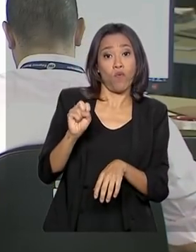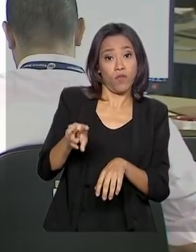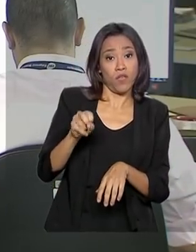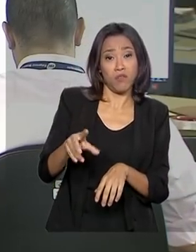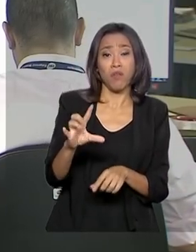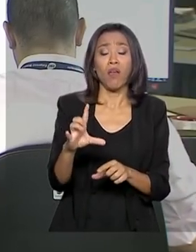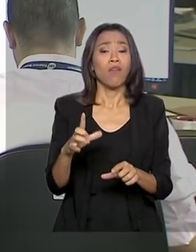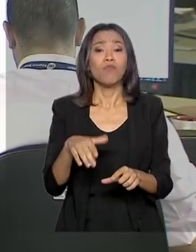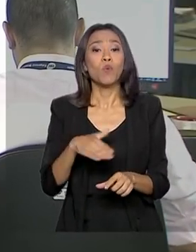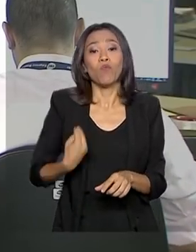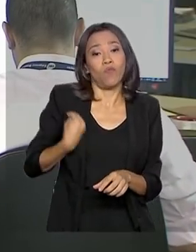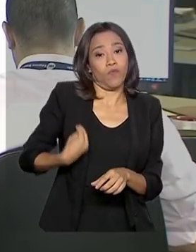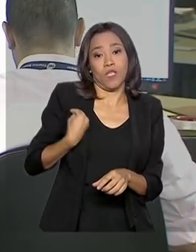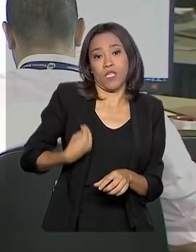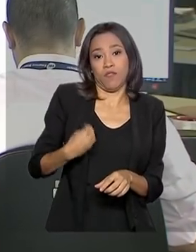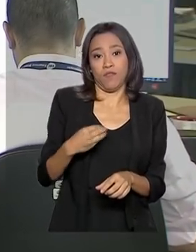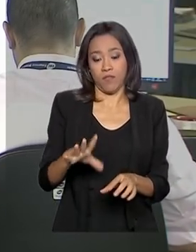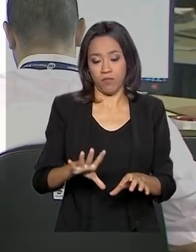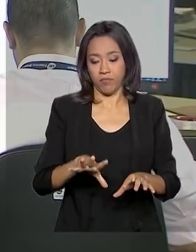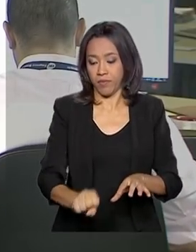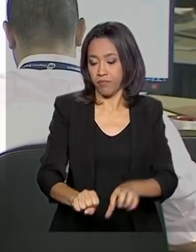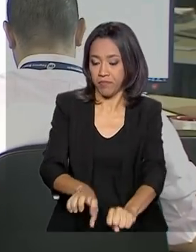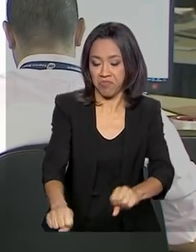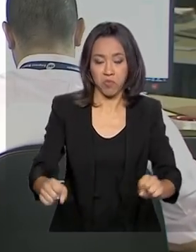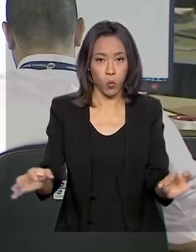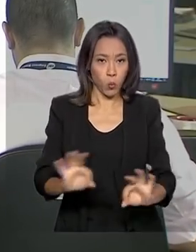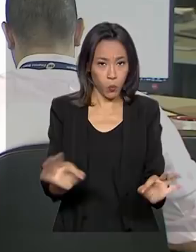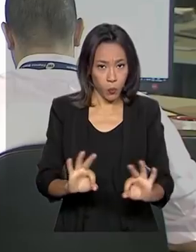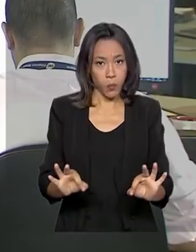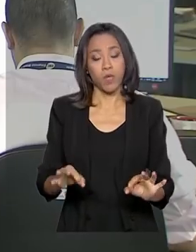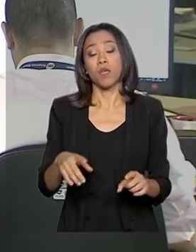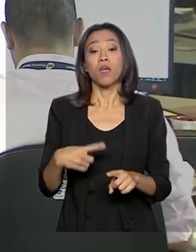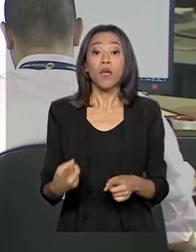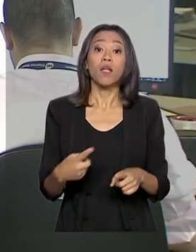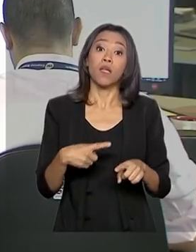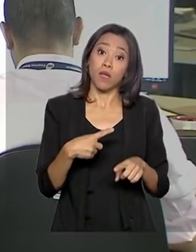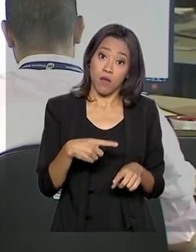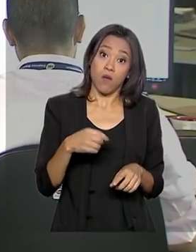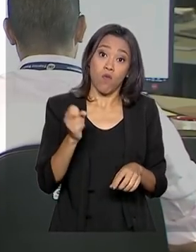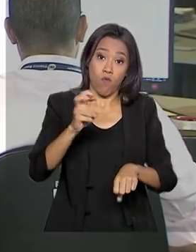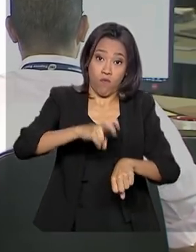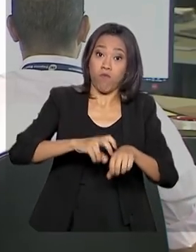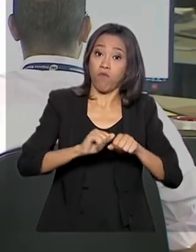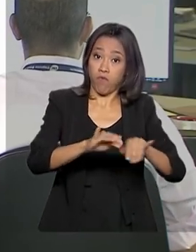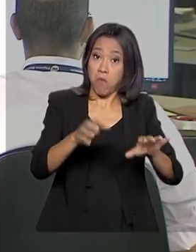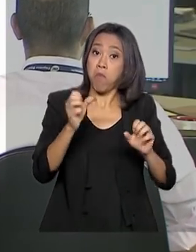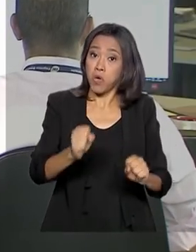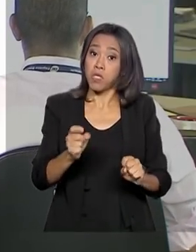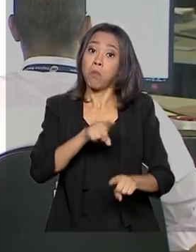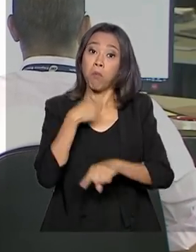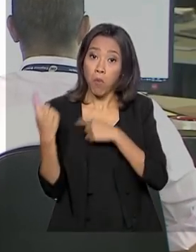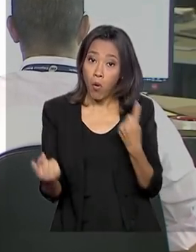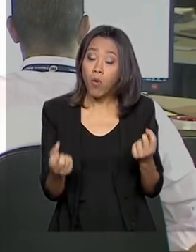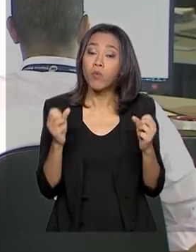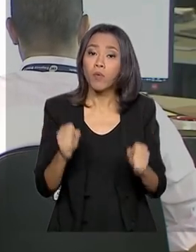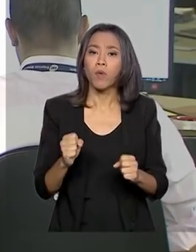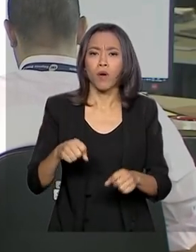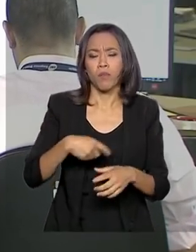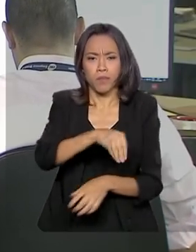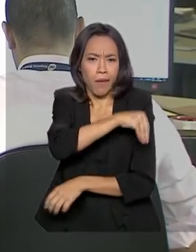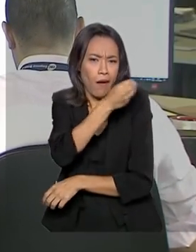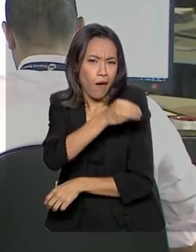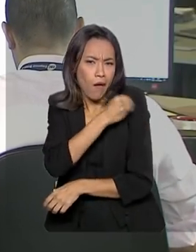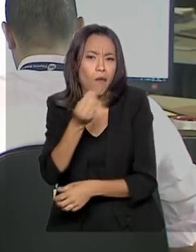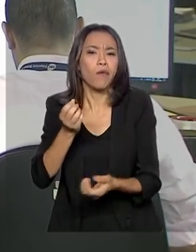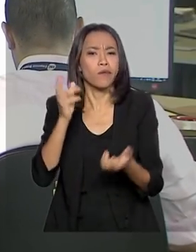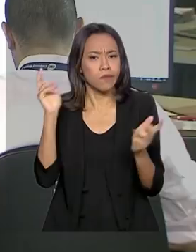condições de temperatura. Por ser pouco resistente, o novo coronavírus pode ser morto por produtos de limpeza, como o álcool a